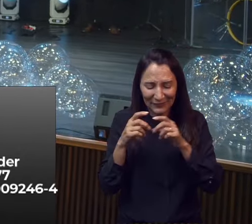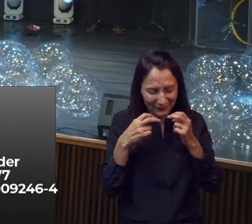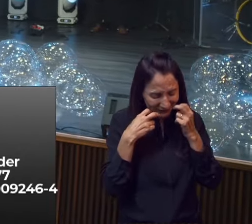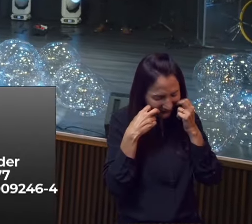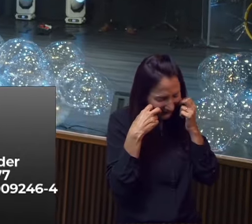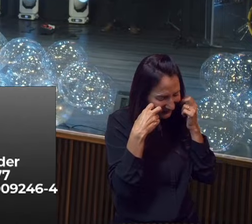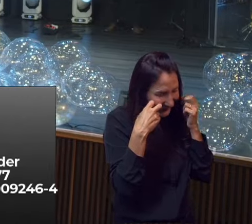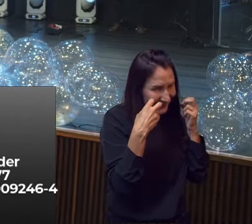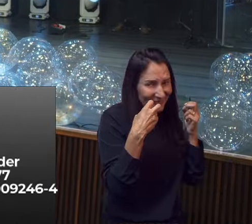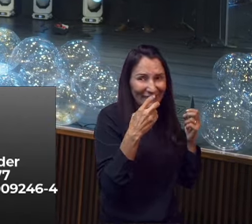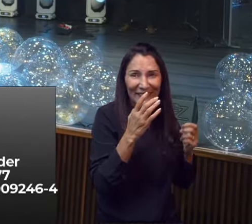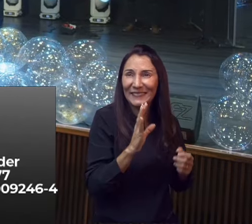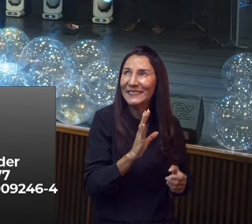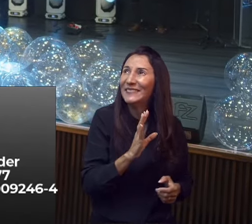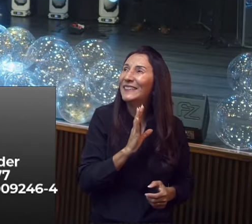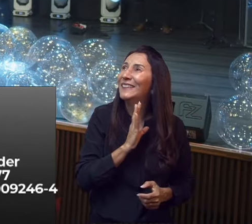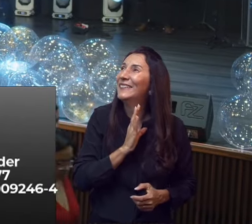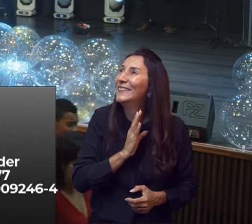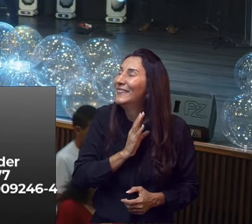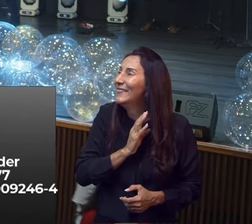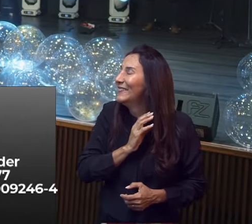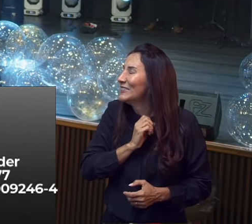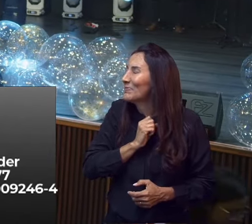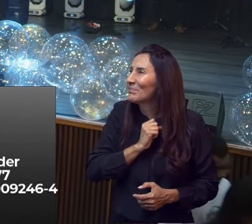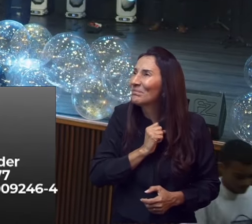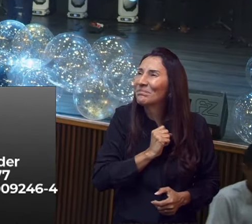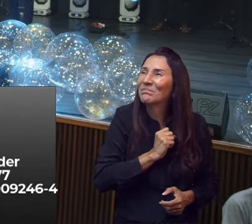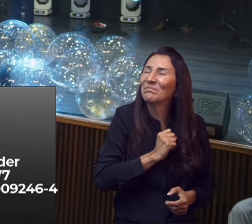e esse amor não